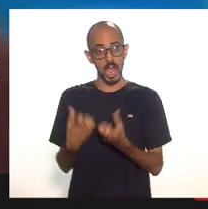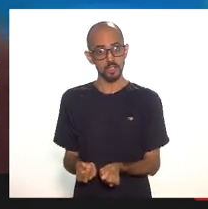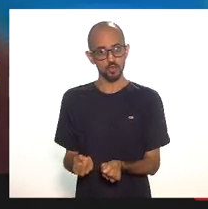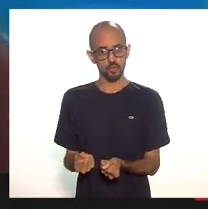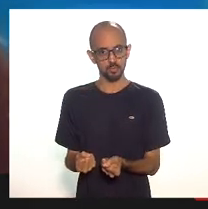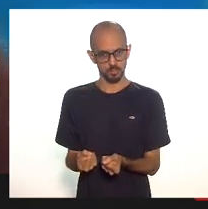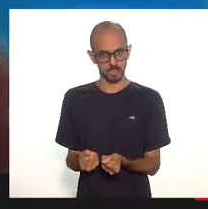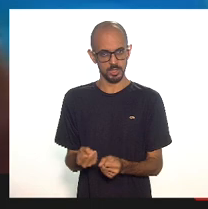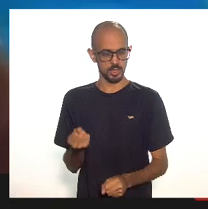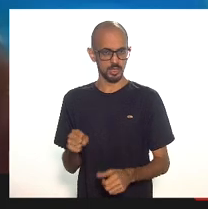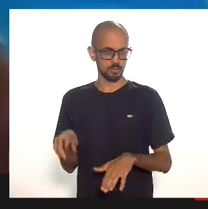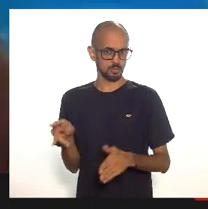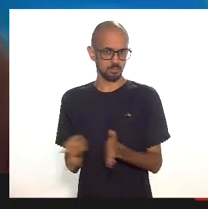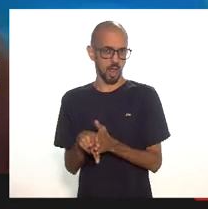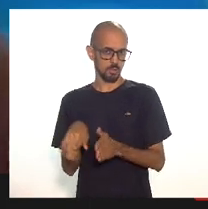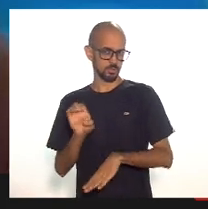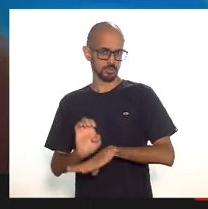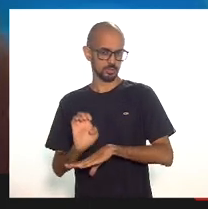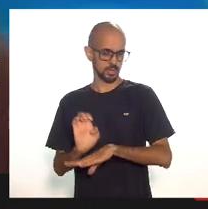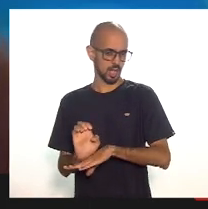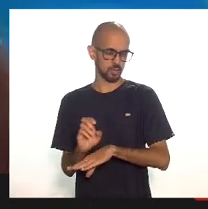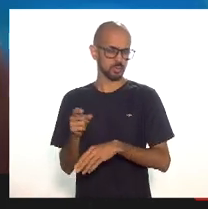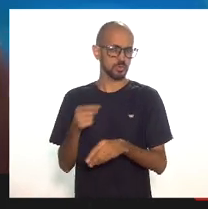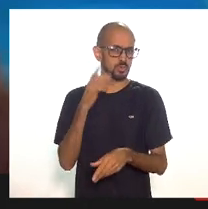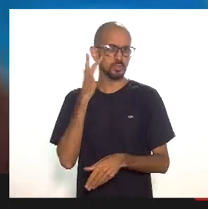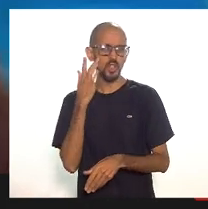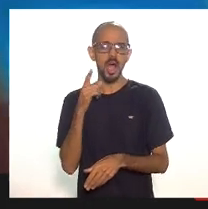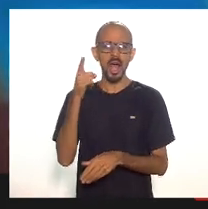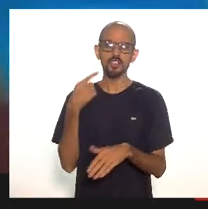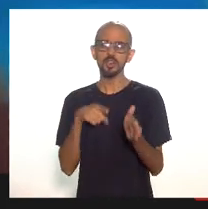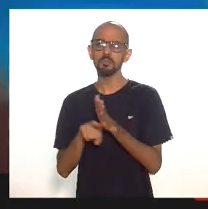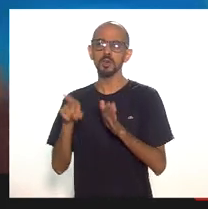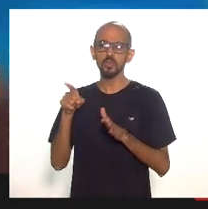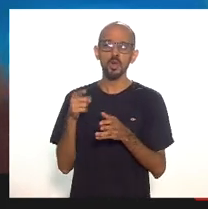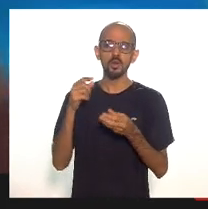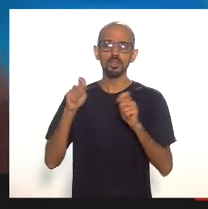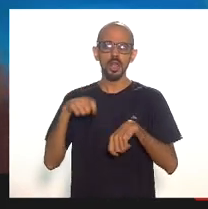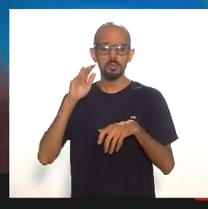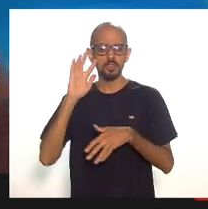ser estadualizadas as unidades federais? Como é que o senhor acha que pode resolver esse problema?